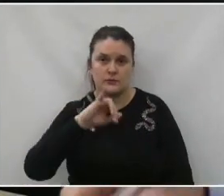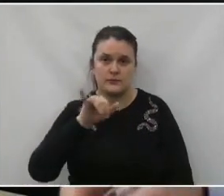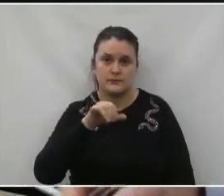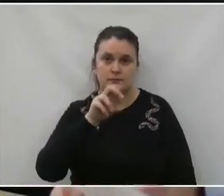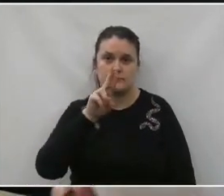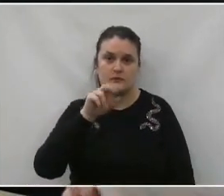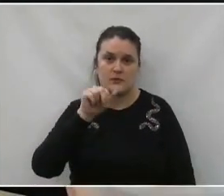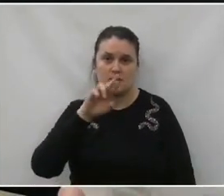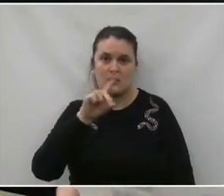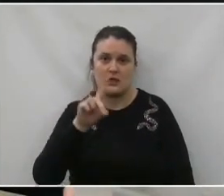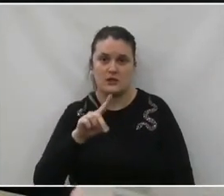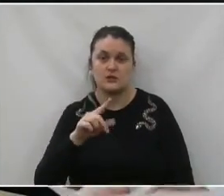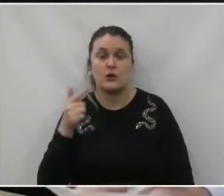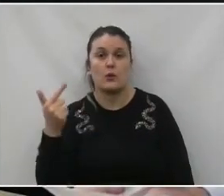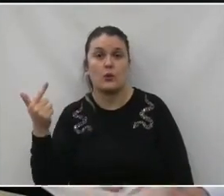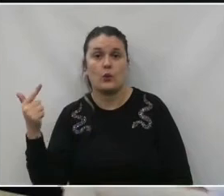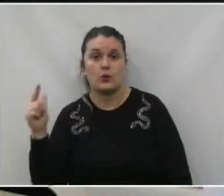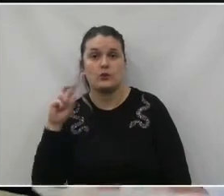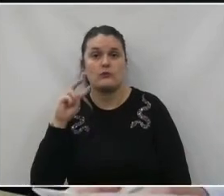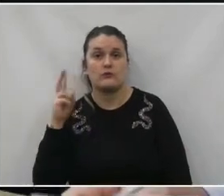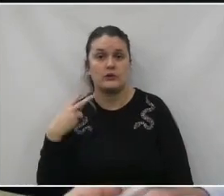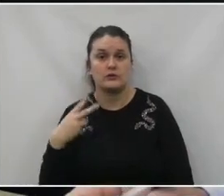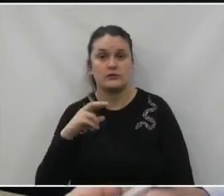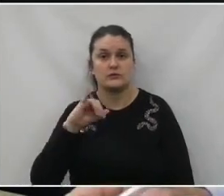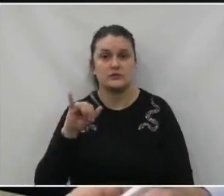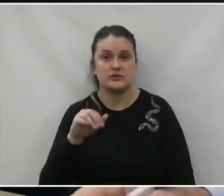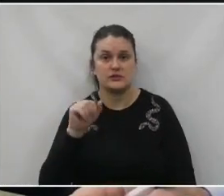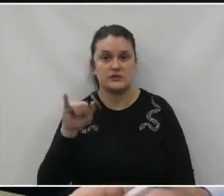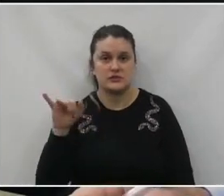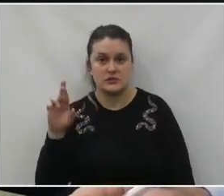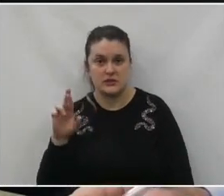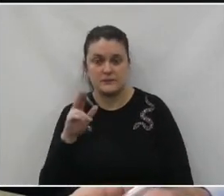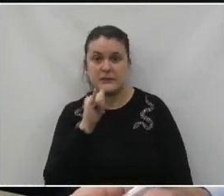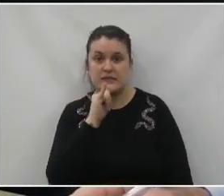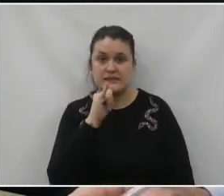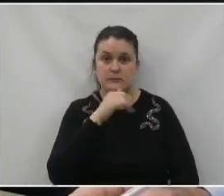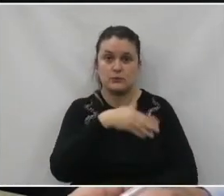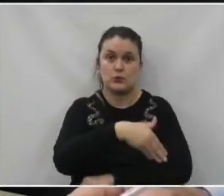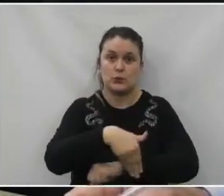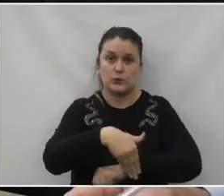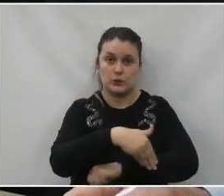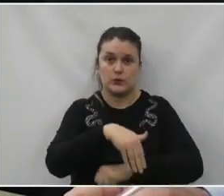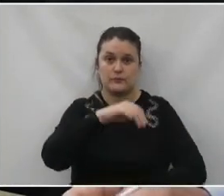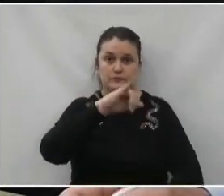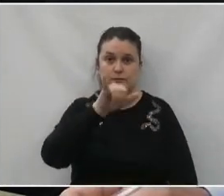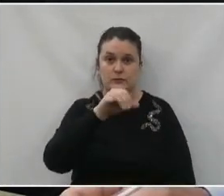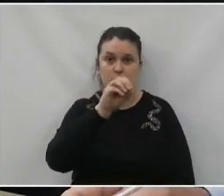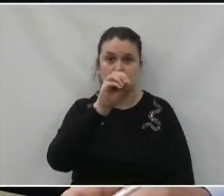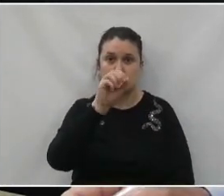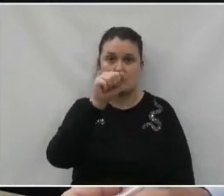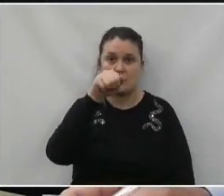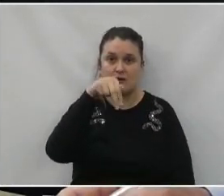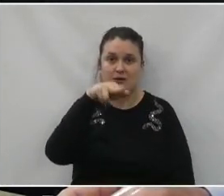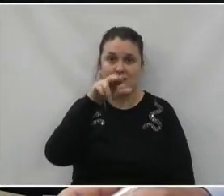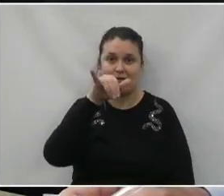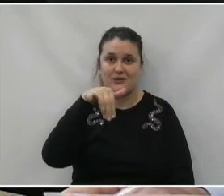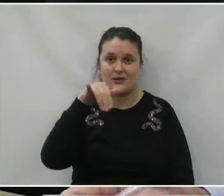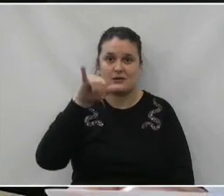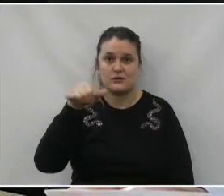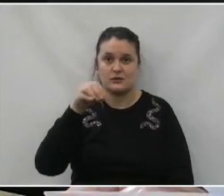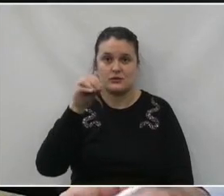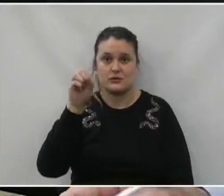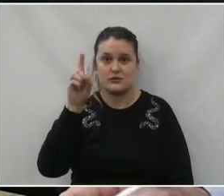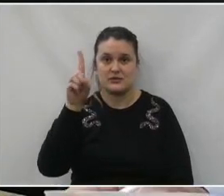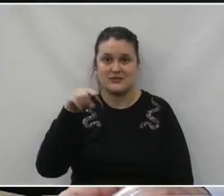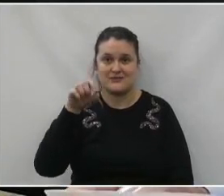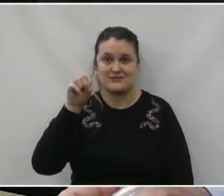e outros com o vereador Jair Brunhago, a exemplo da rua Joaquim José da Silva, no Cidade Jardim, a